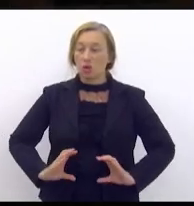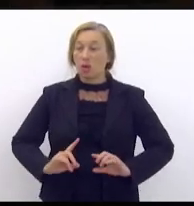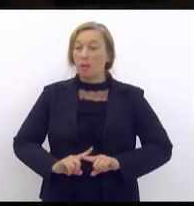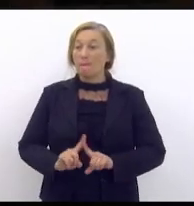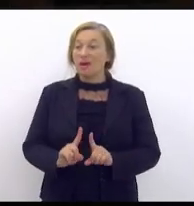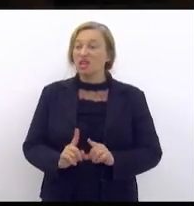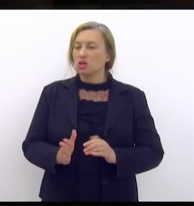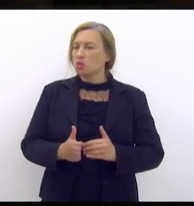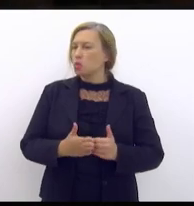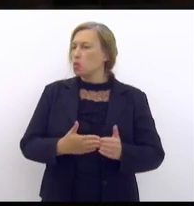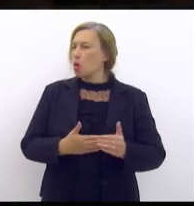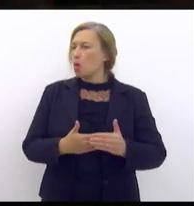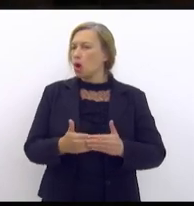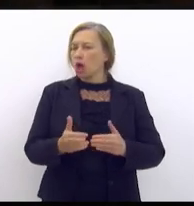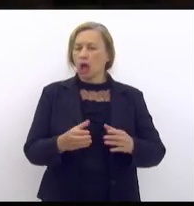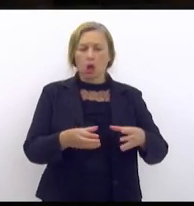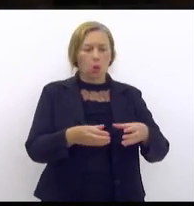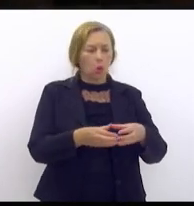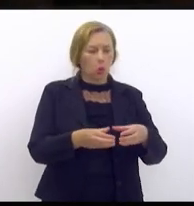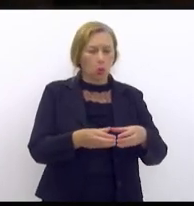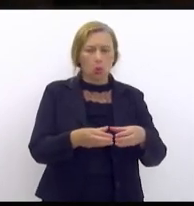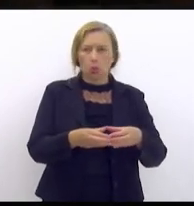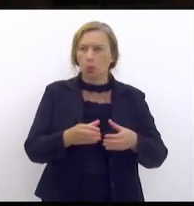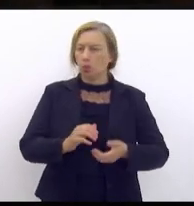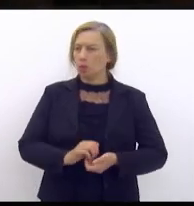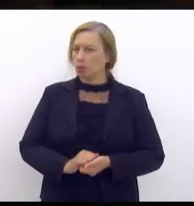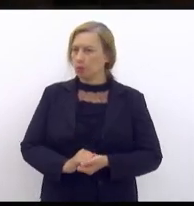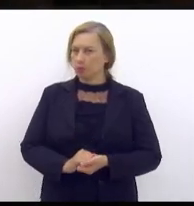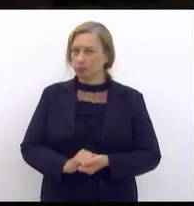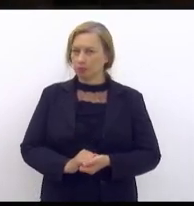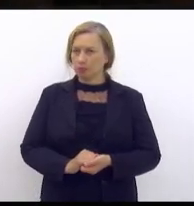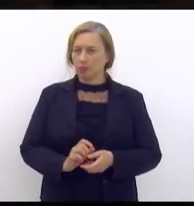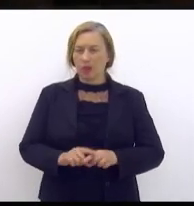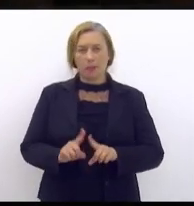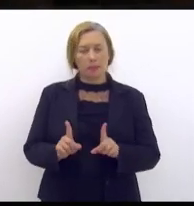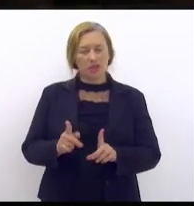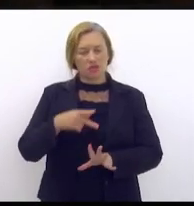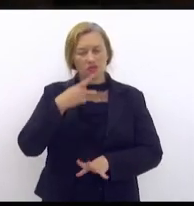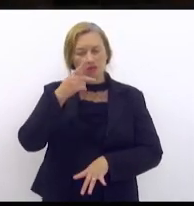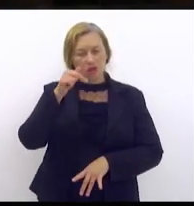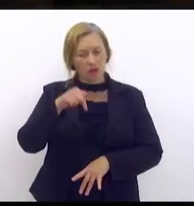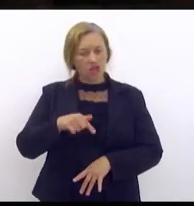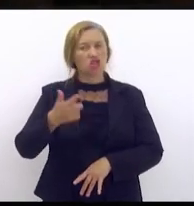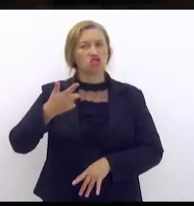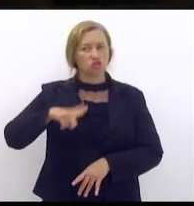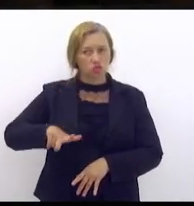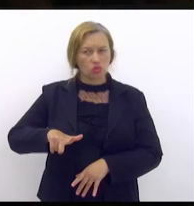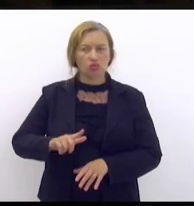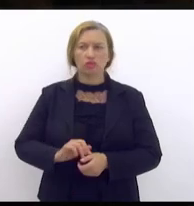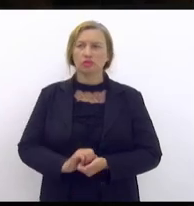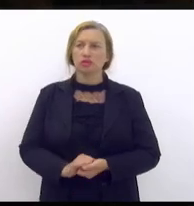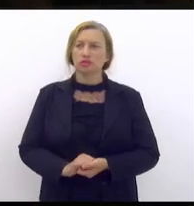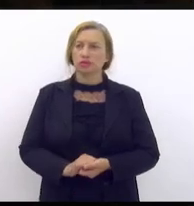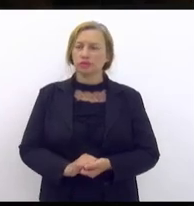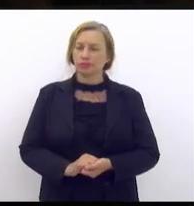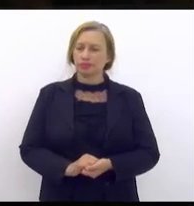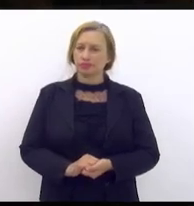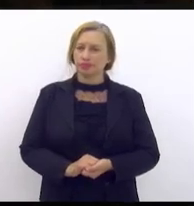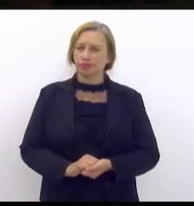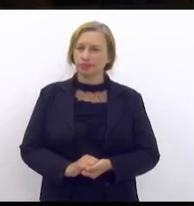corporação, seja ela qual for. Mas digo aqui e reafirmo